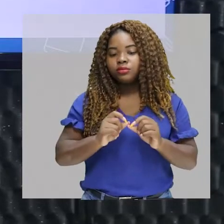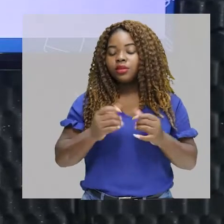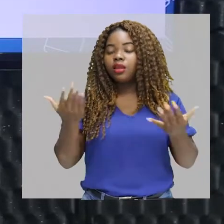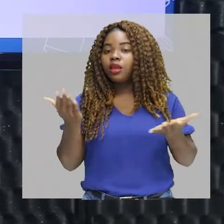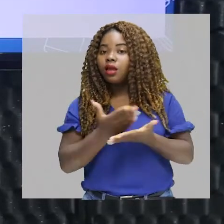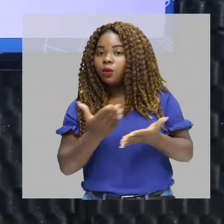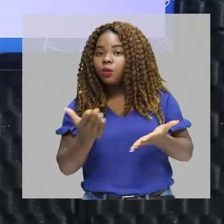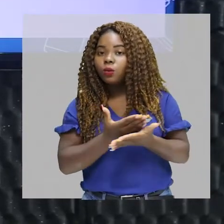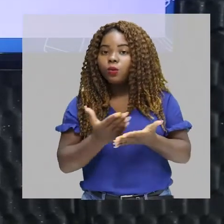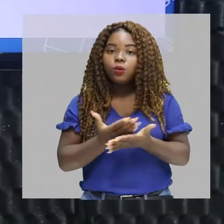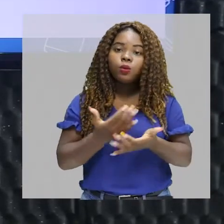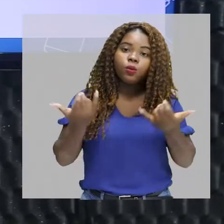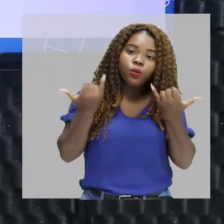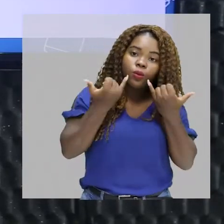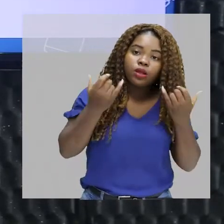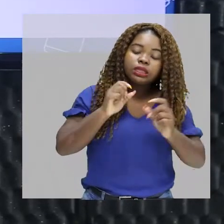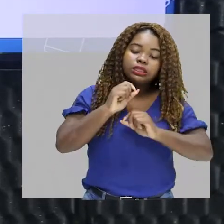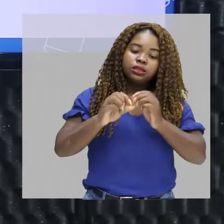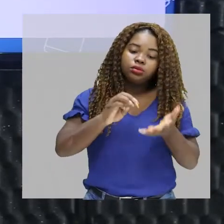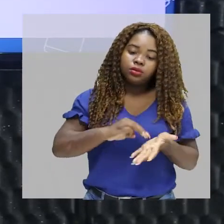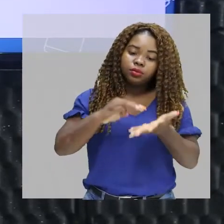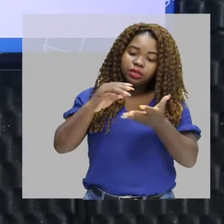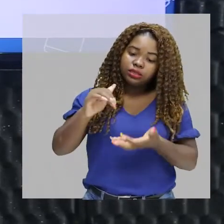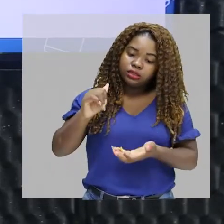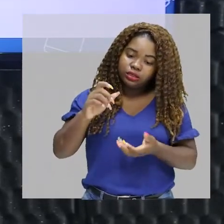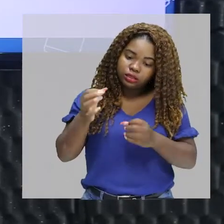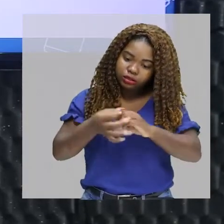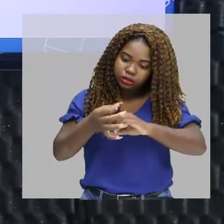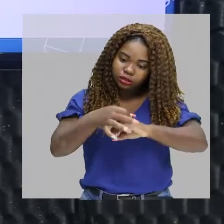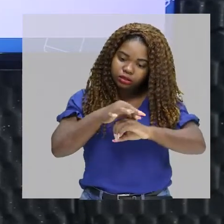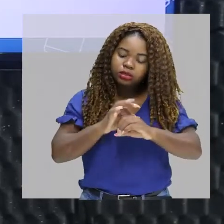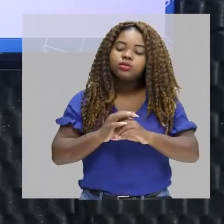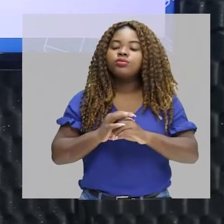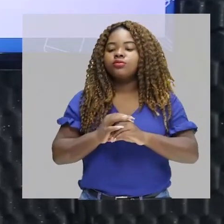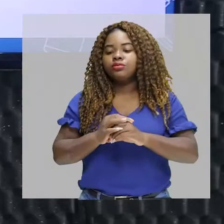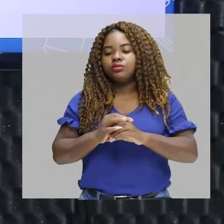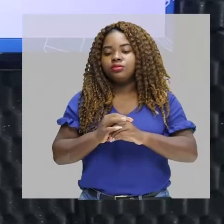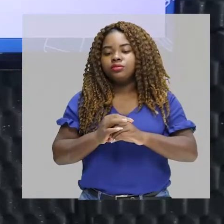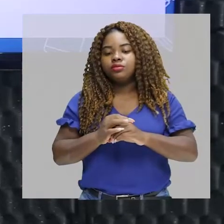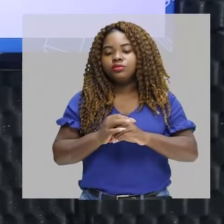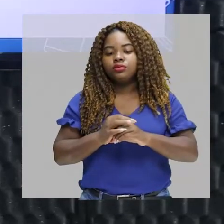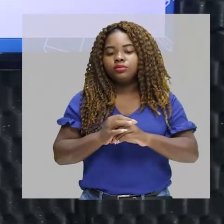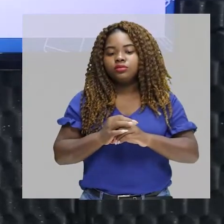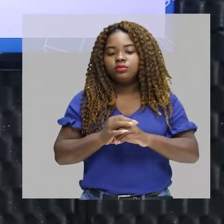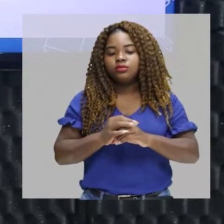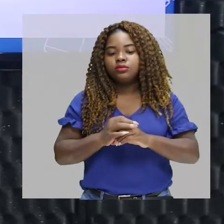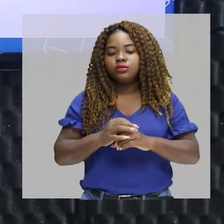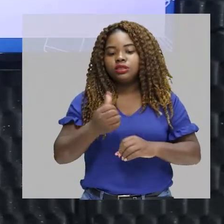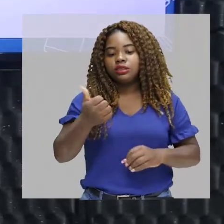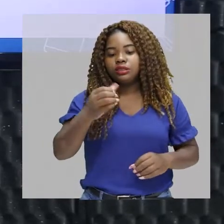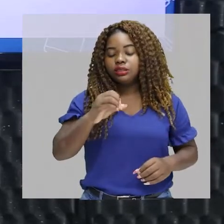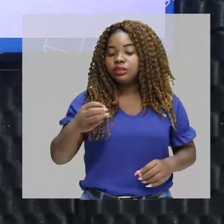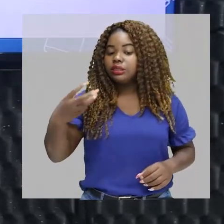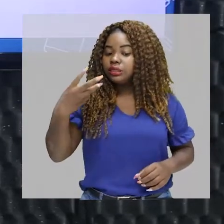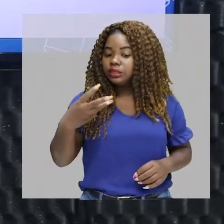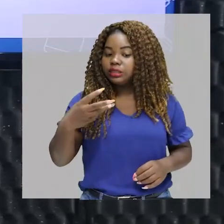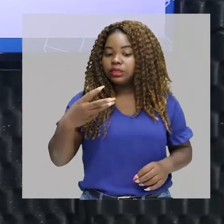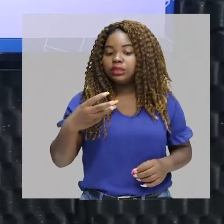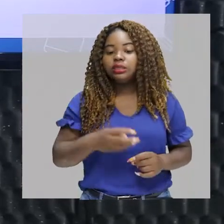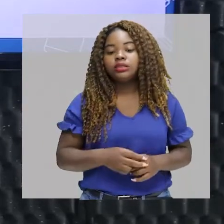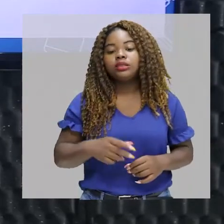algumas informações. As massas atômicas, certo? A massa atômica do ródio, 103, da